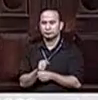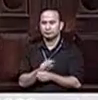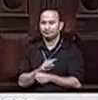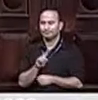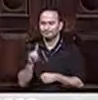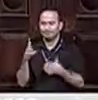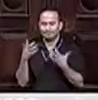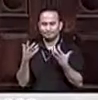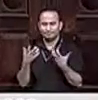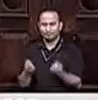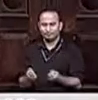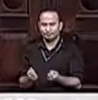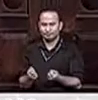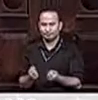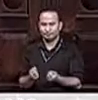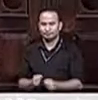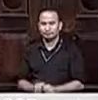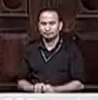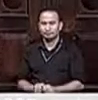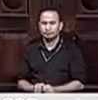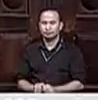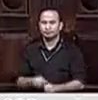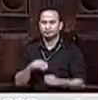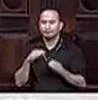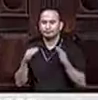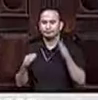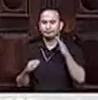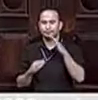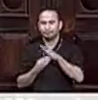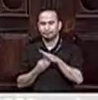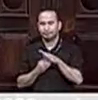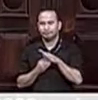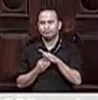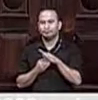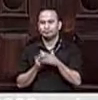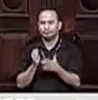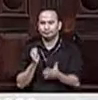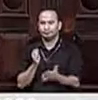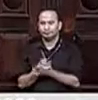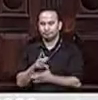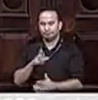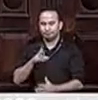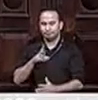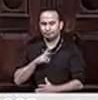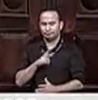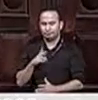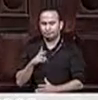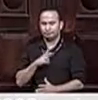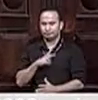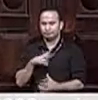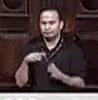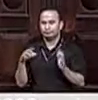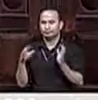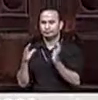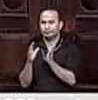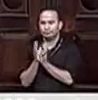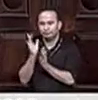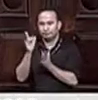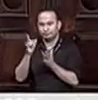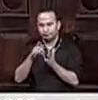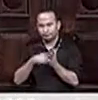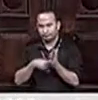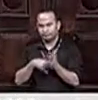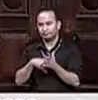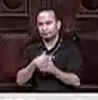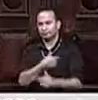inaceitável. Foi estourado o limite de gasto de pessoal do conjunto das contas de